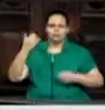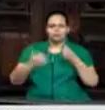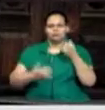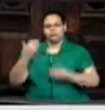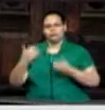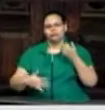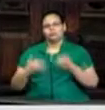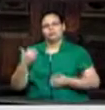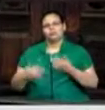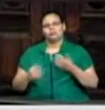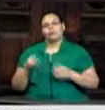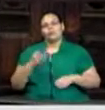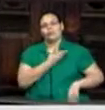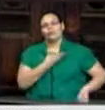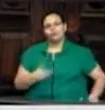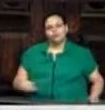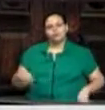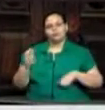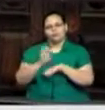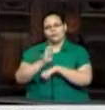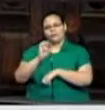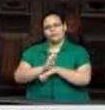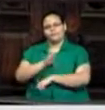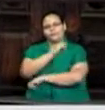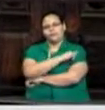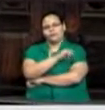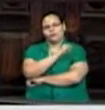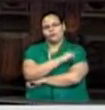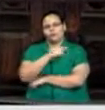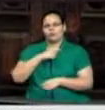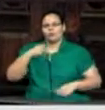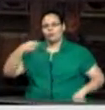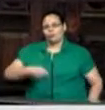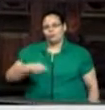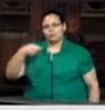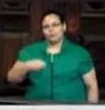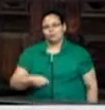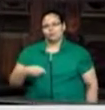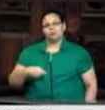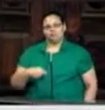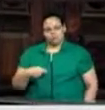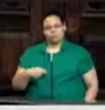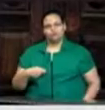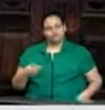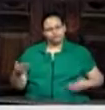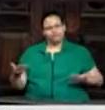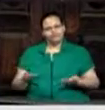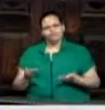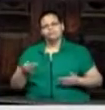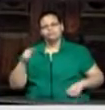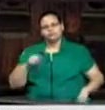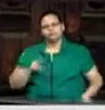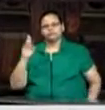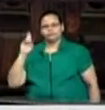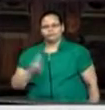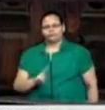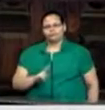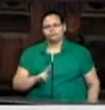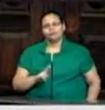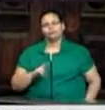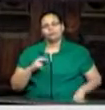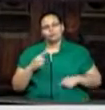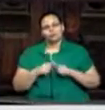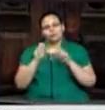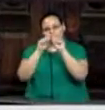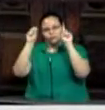dizer que o governo do Estado do Rio de Janeiro tem a obrigação de imediatamente dar respostas para